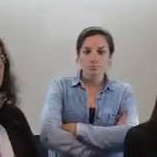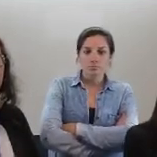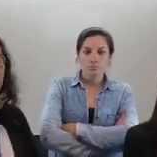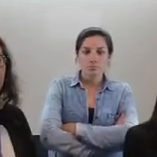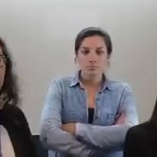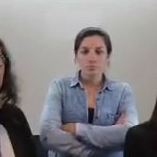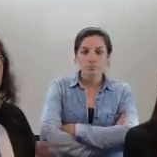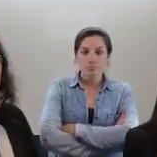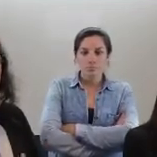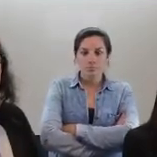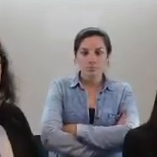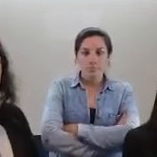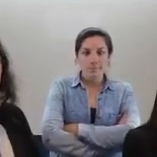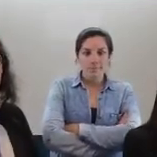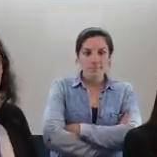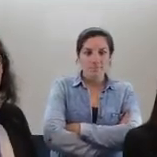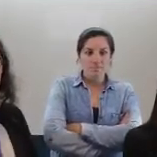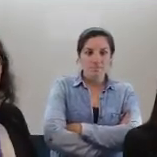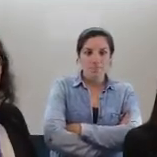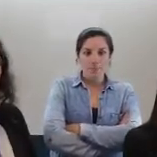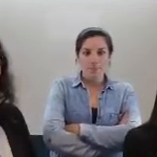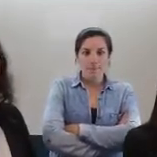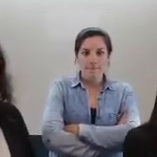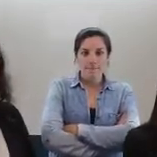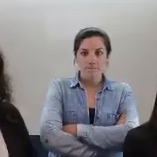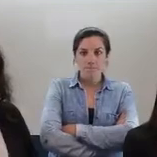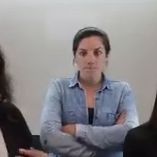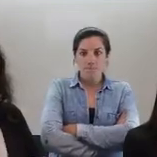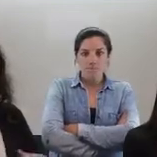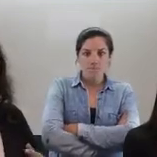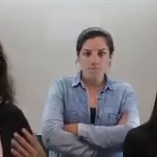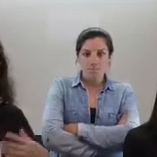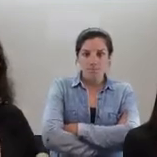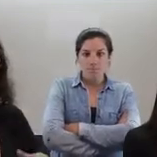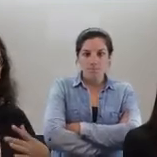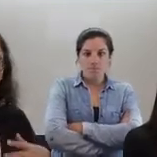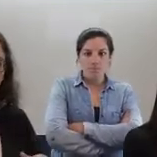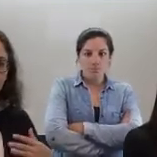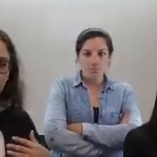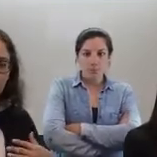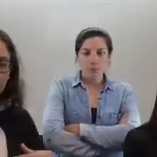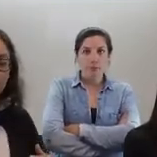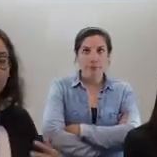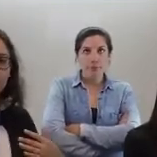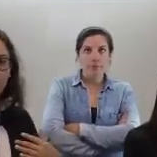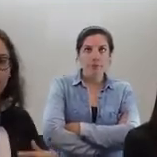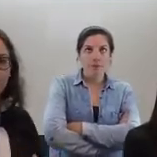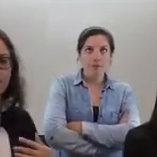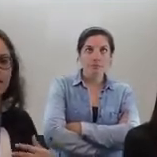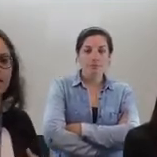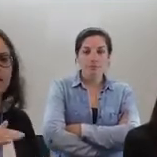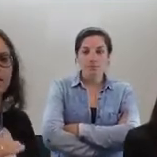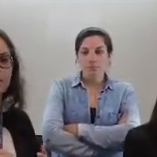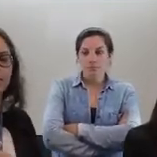biblioteca e vai repor lá para a base da minha biblioteca. Para vocês que estão iniciando